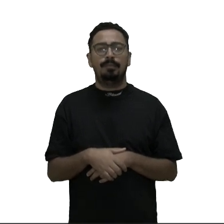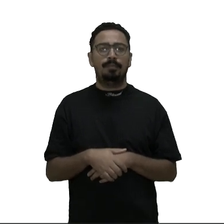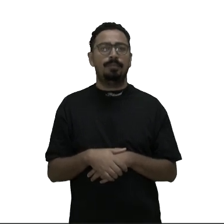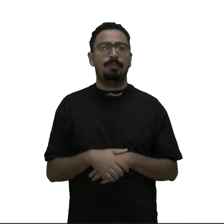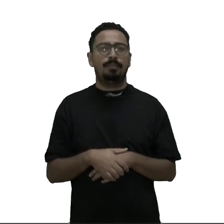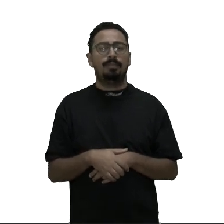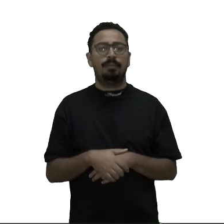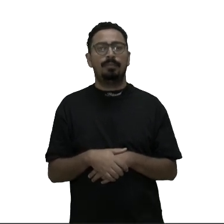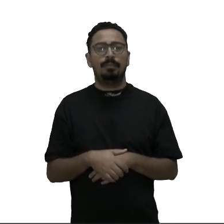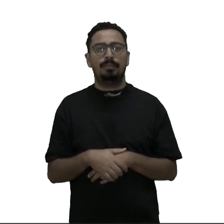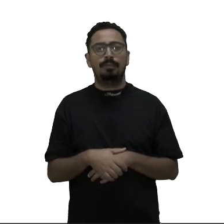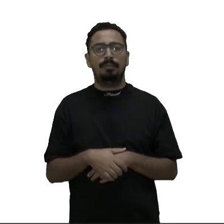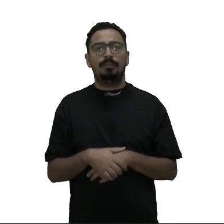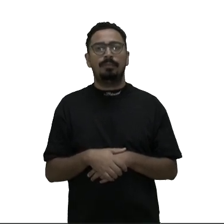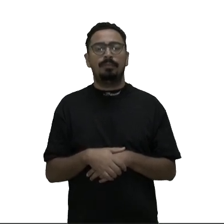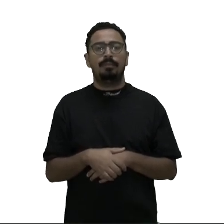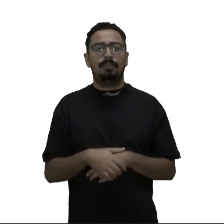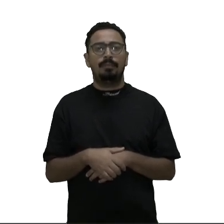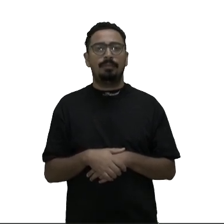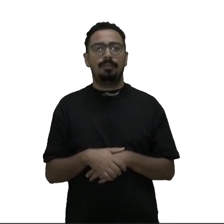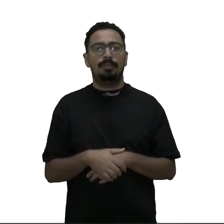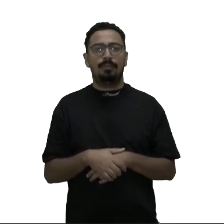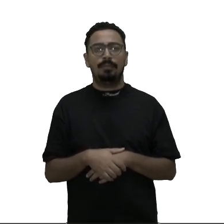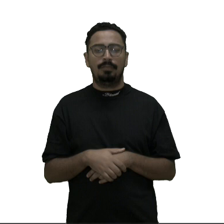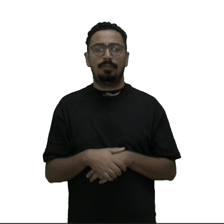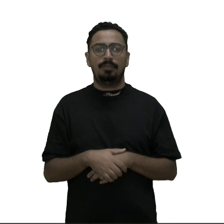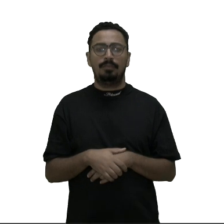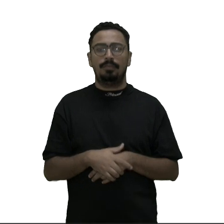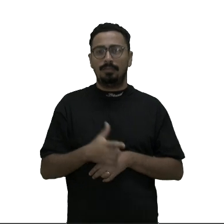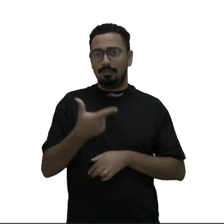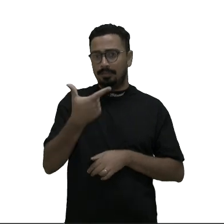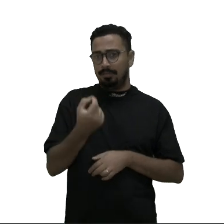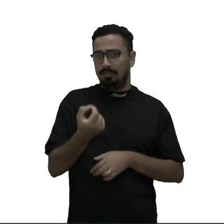Não é só o seu, não. Alô? Em 2021,